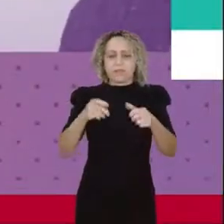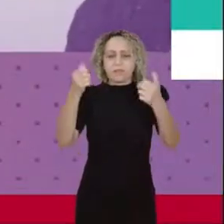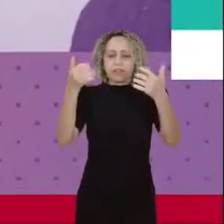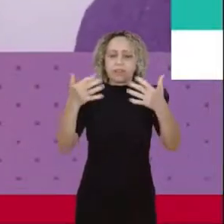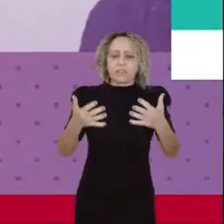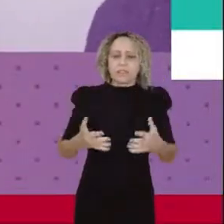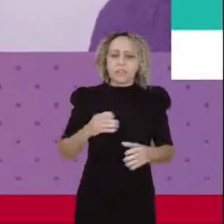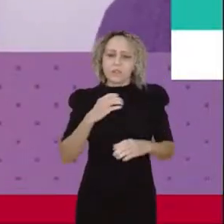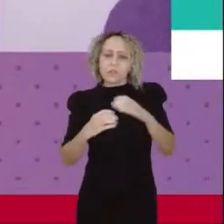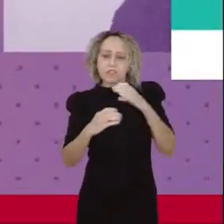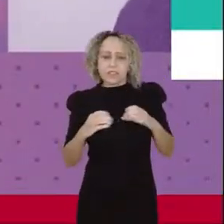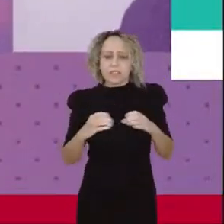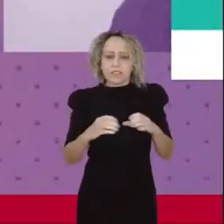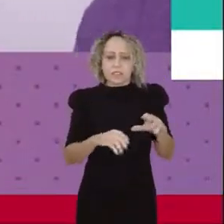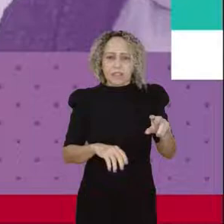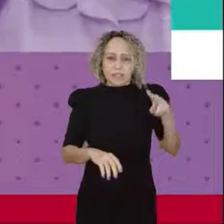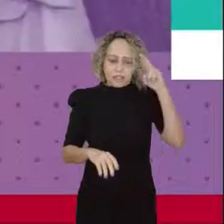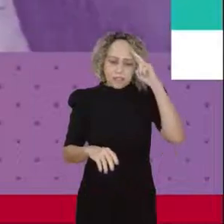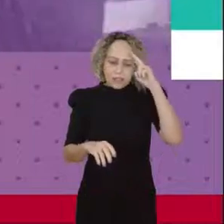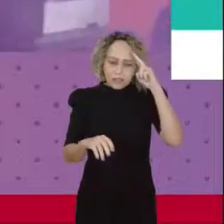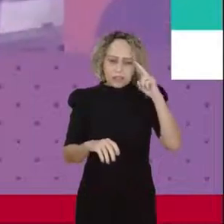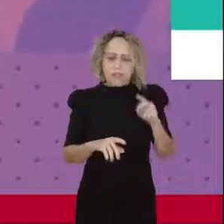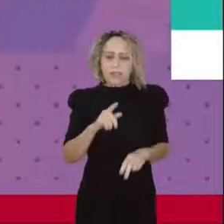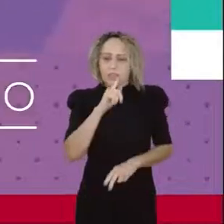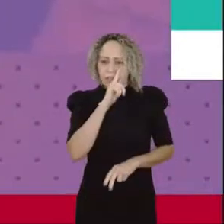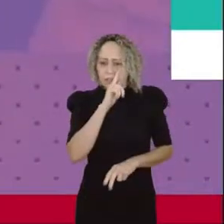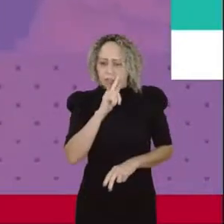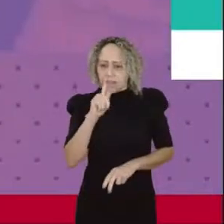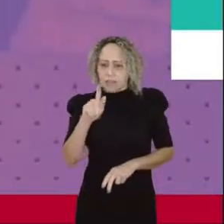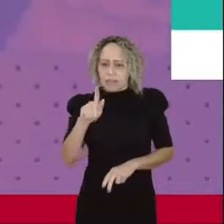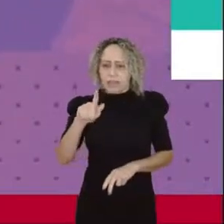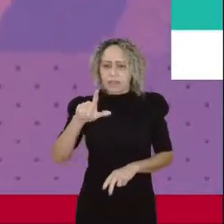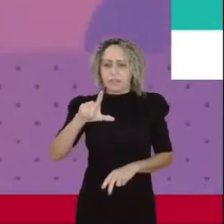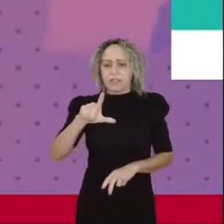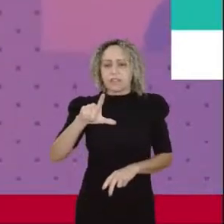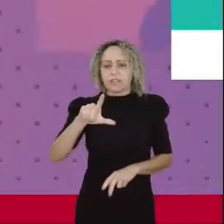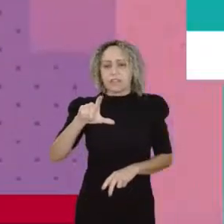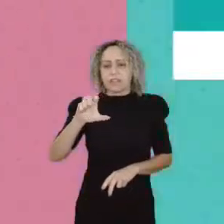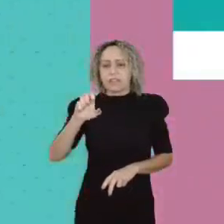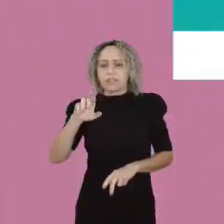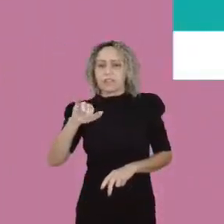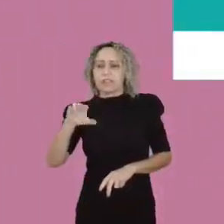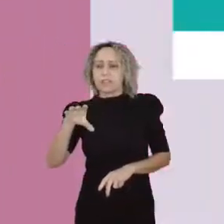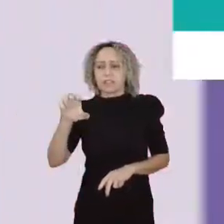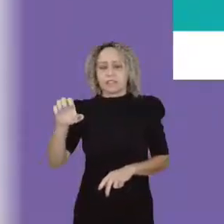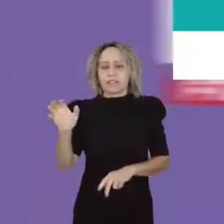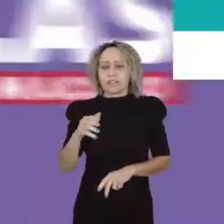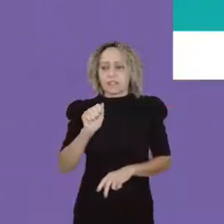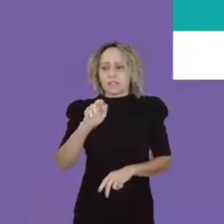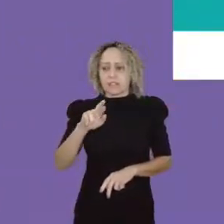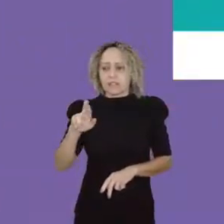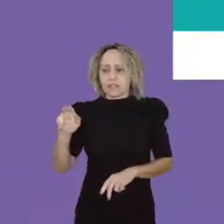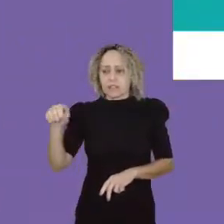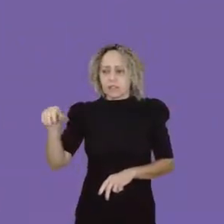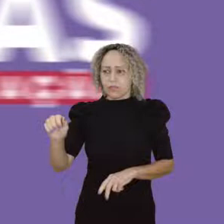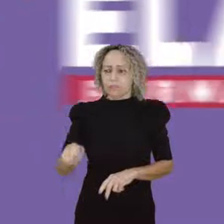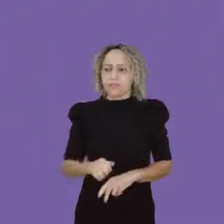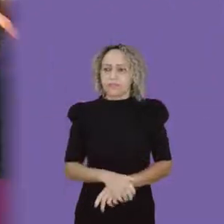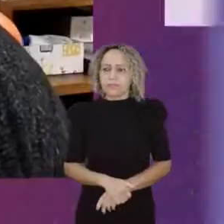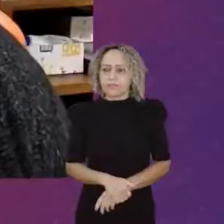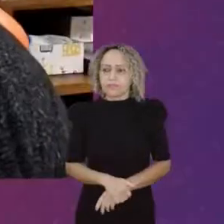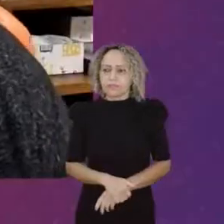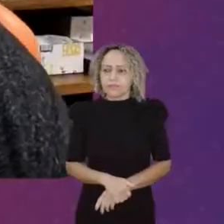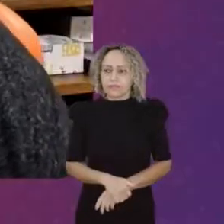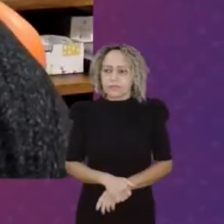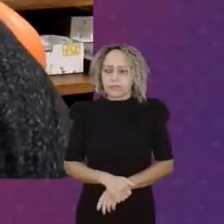comunicação. Nesta segunda-feira, Agnes Arruda fala sobre comunicação e feminismo. Oi, meu